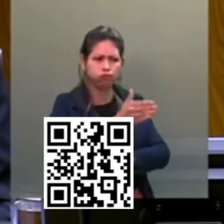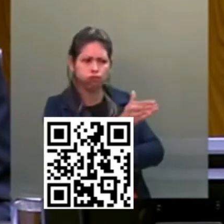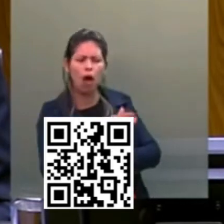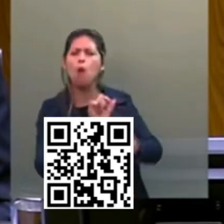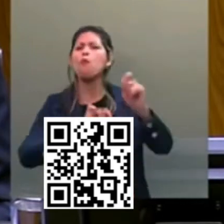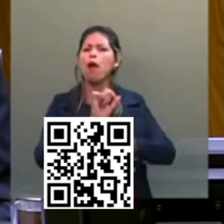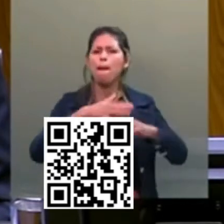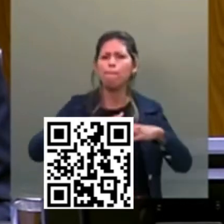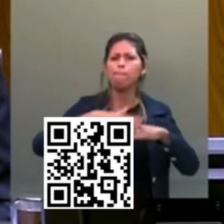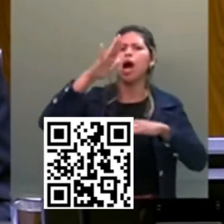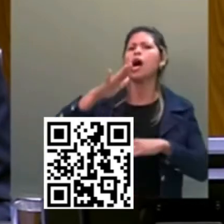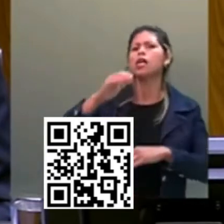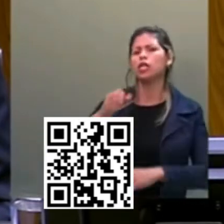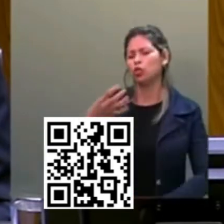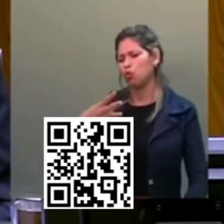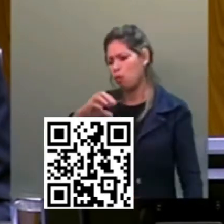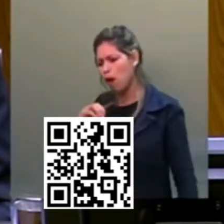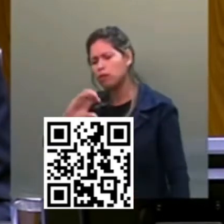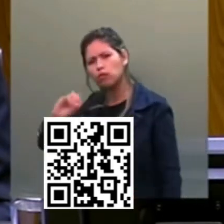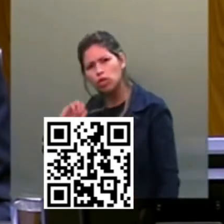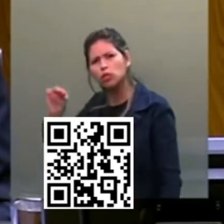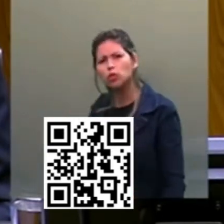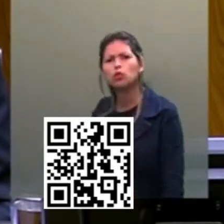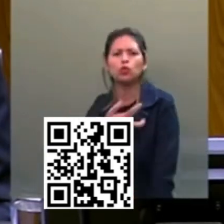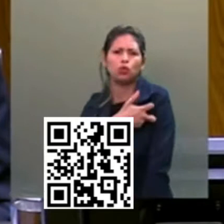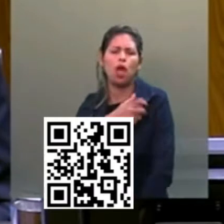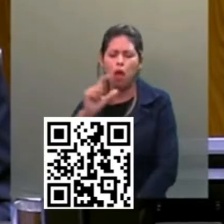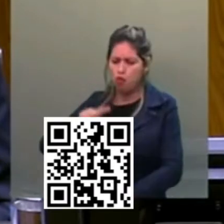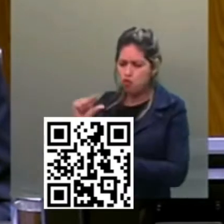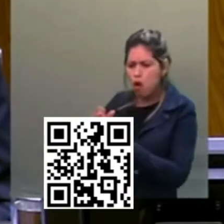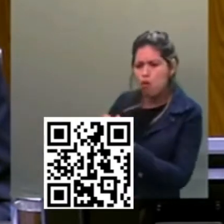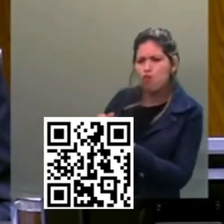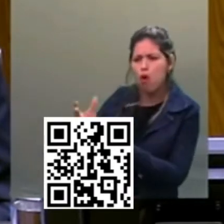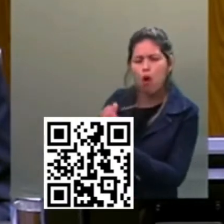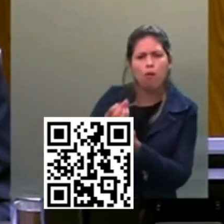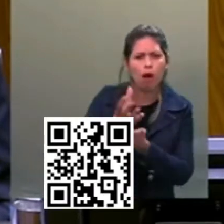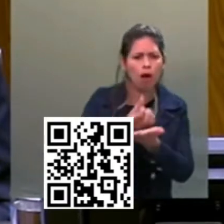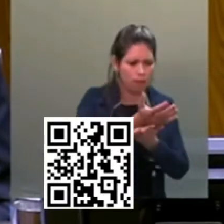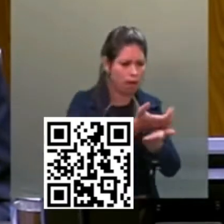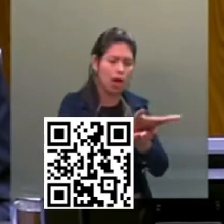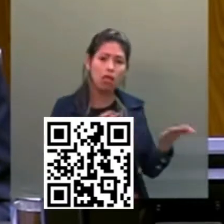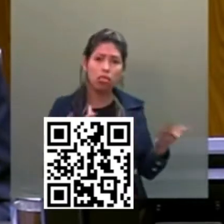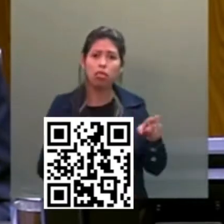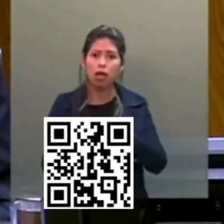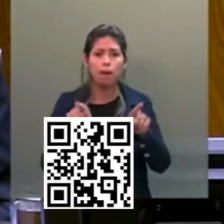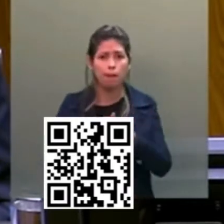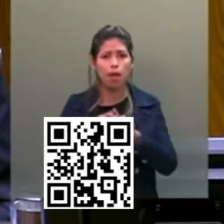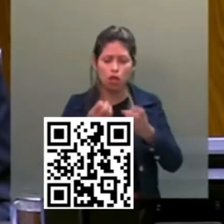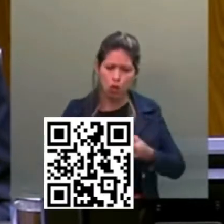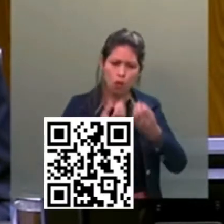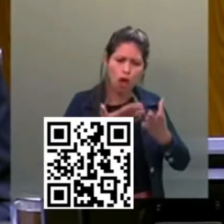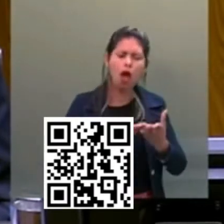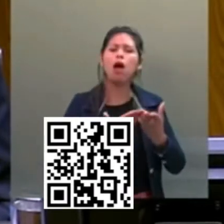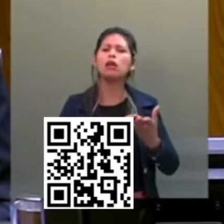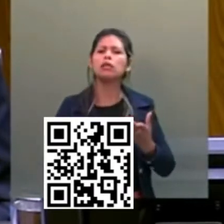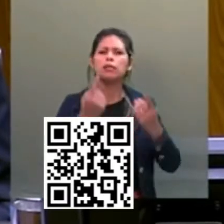parte das mais de 400 milhões de doses já distribuídas. Além disso, autorizamos o Poder Executivo Federal